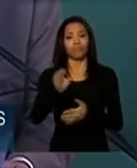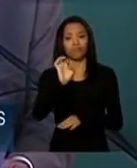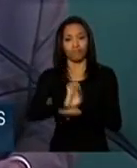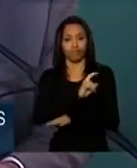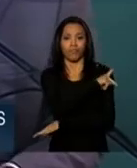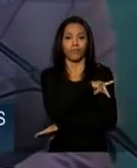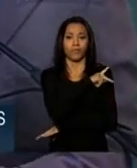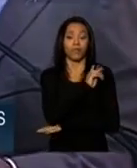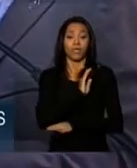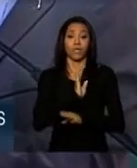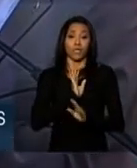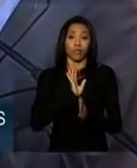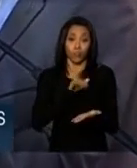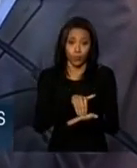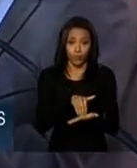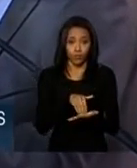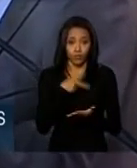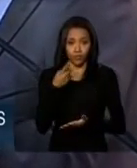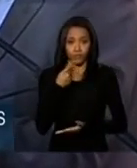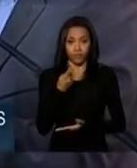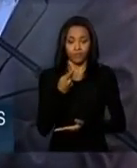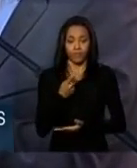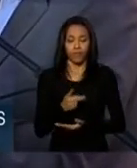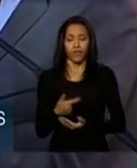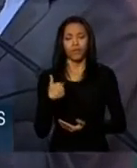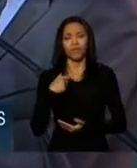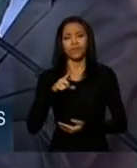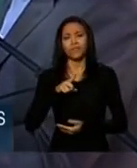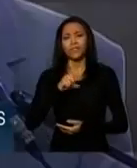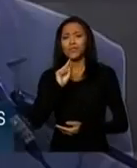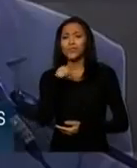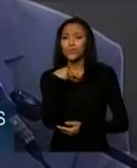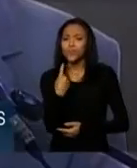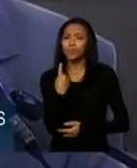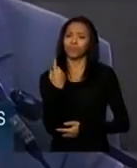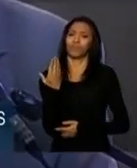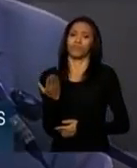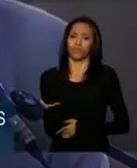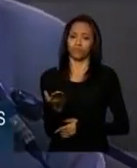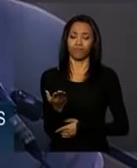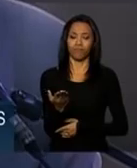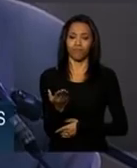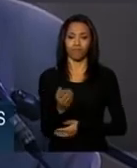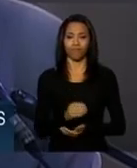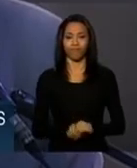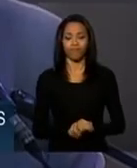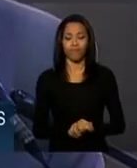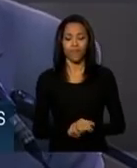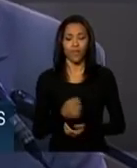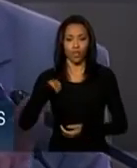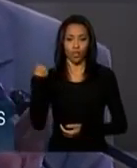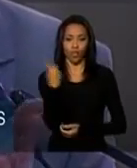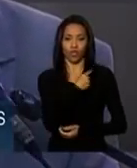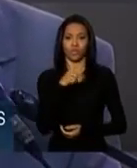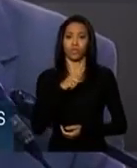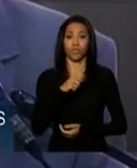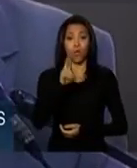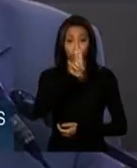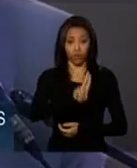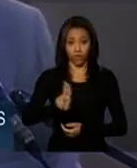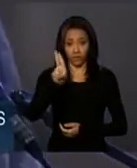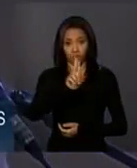Presidenta, eu tenho um pedido que é mais emocional. Nós temos, Presidenta, a Universidade do